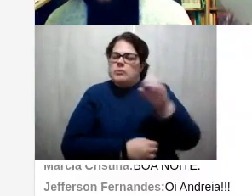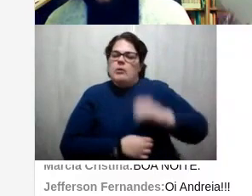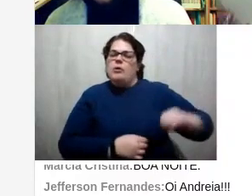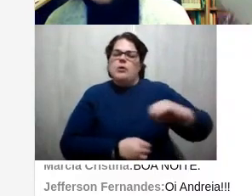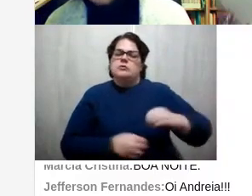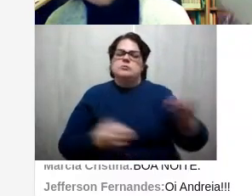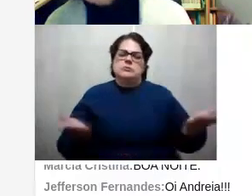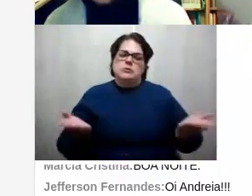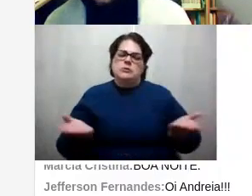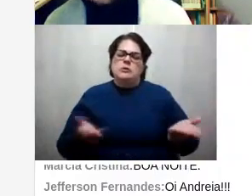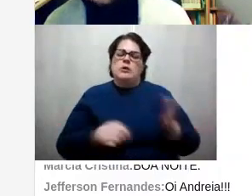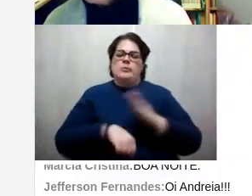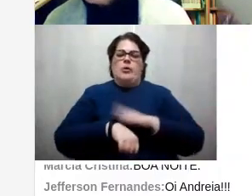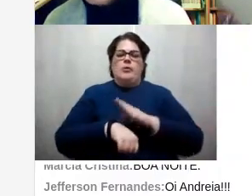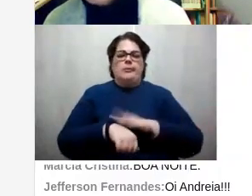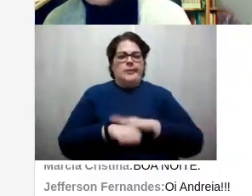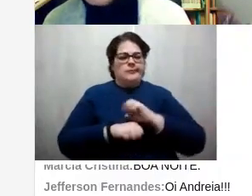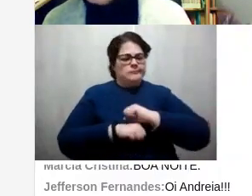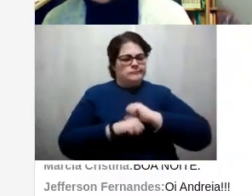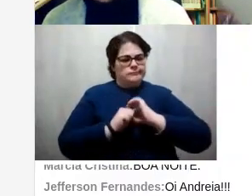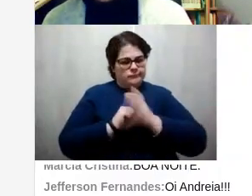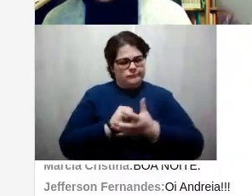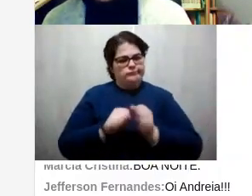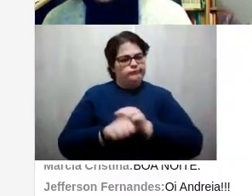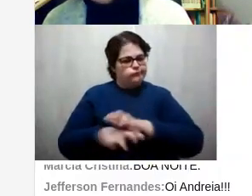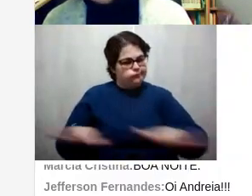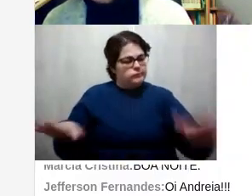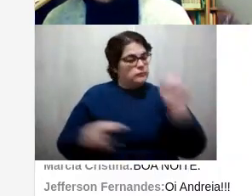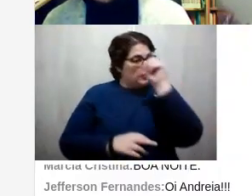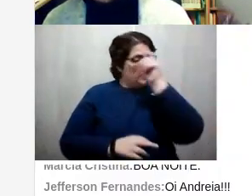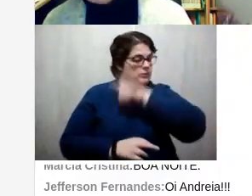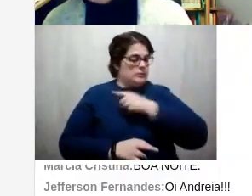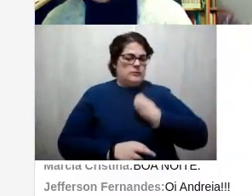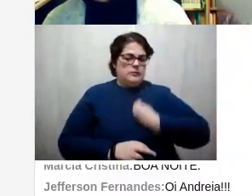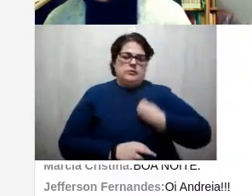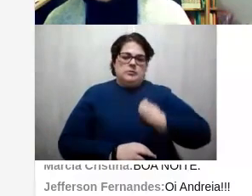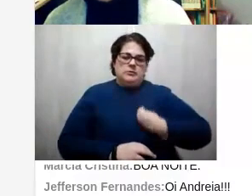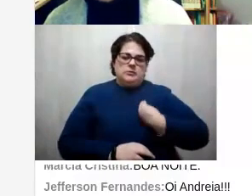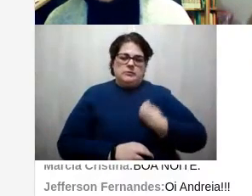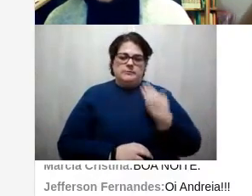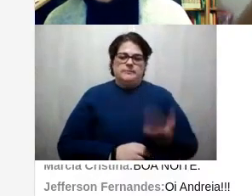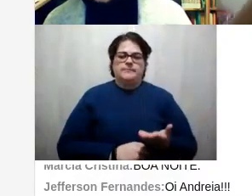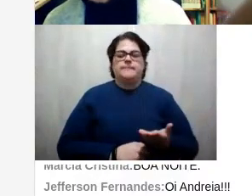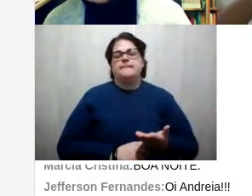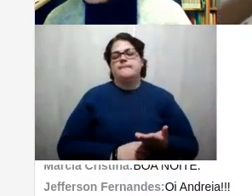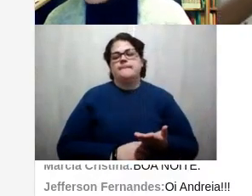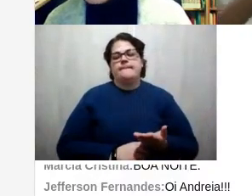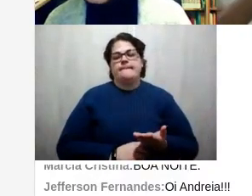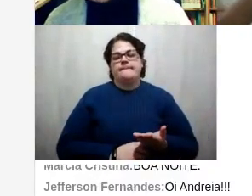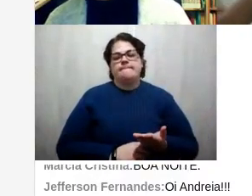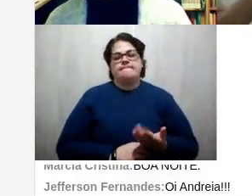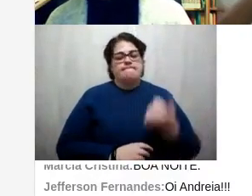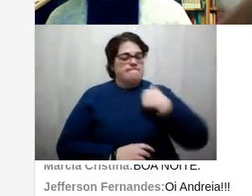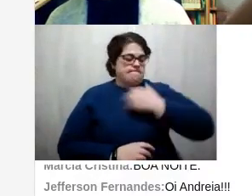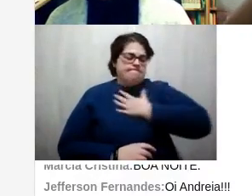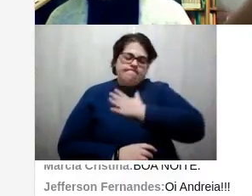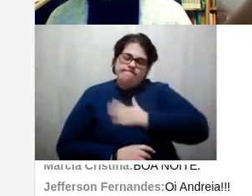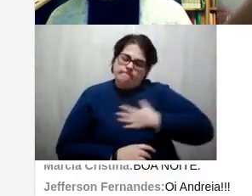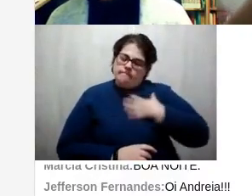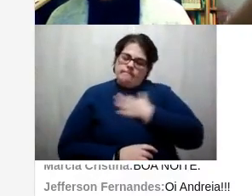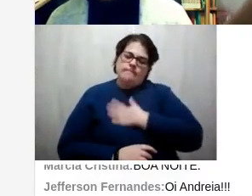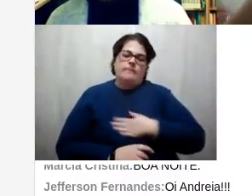tão difícil que a gente está vivendo, né? Então, para mim é um grande prazer participar